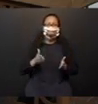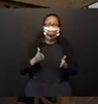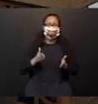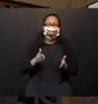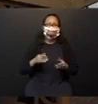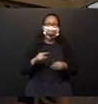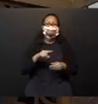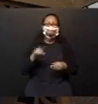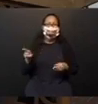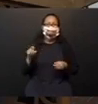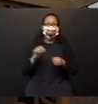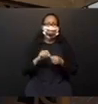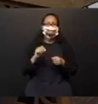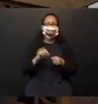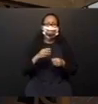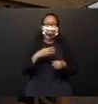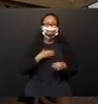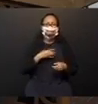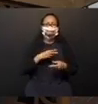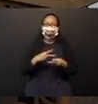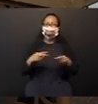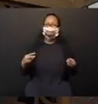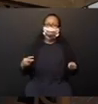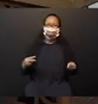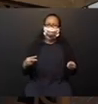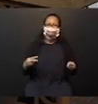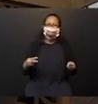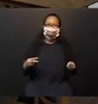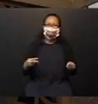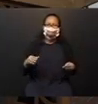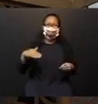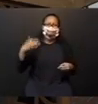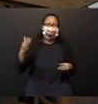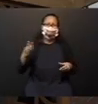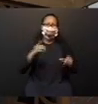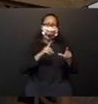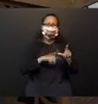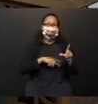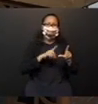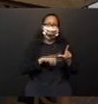a mesma coisa nas próximas letras, tá bom?